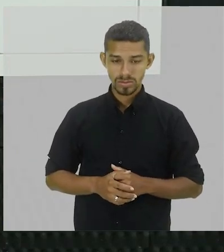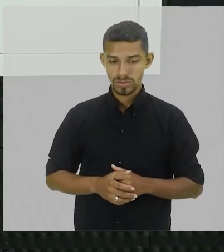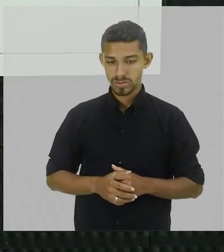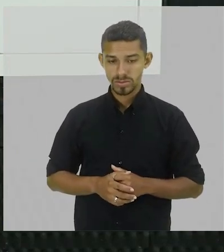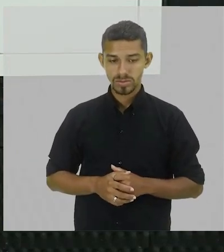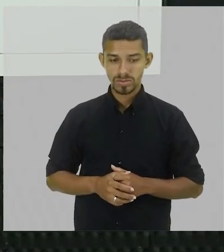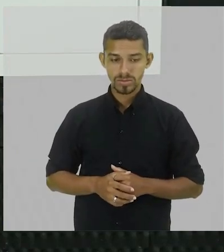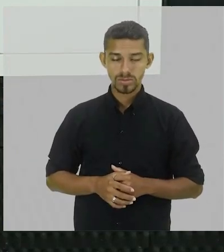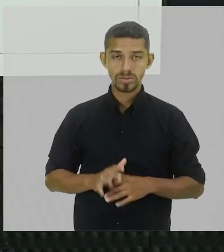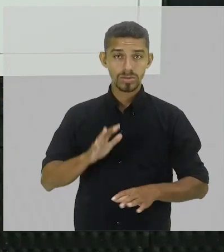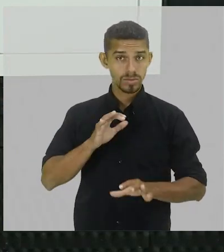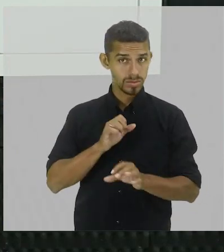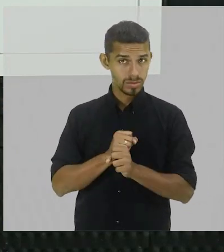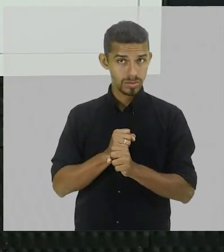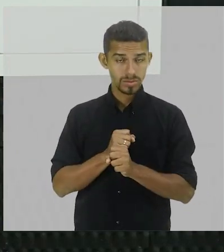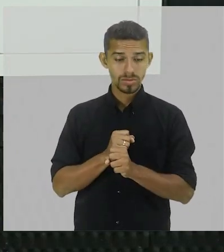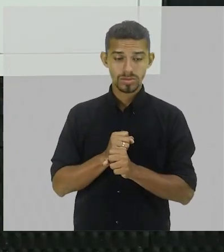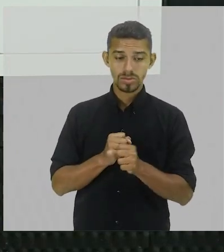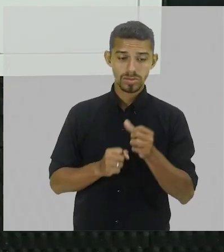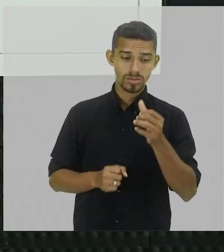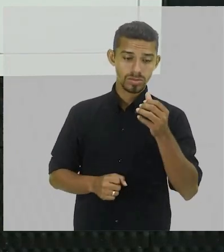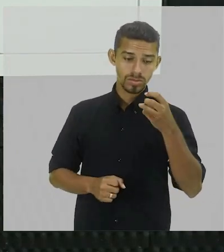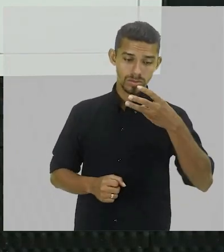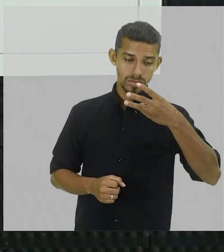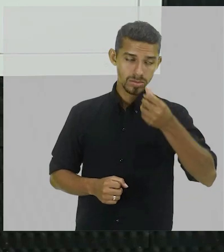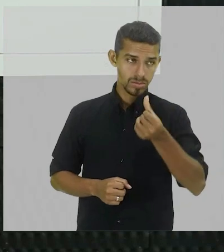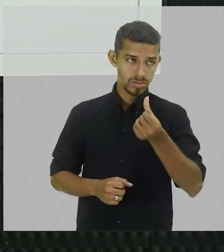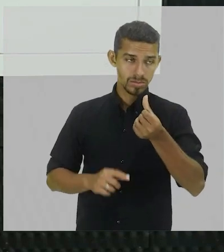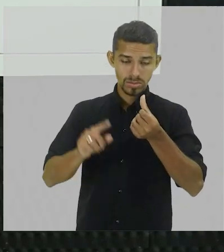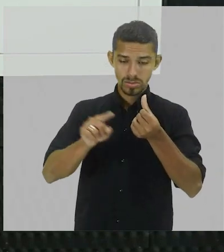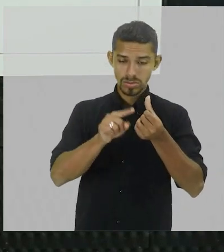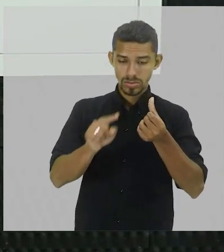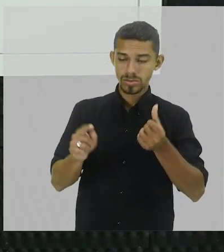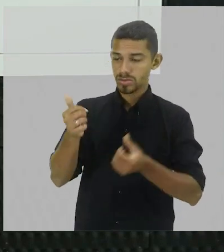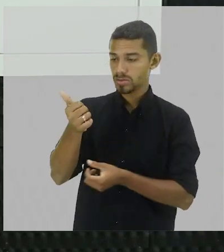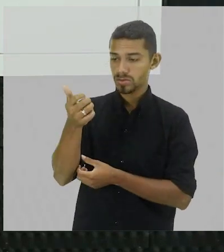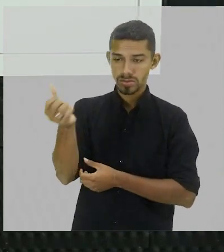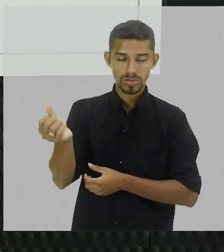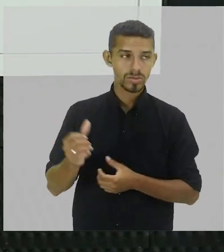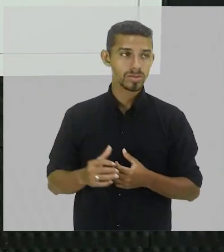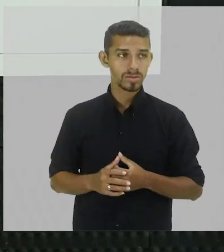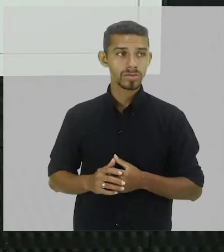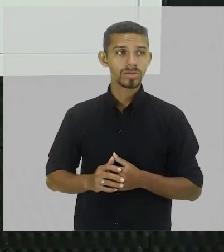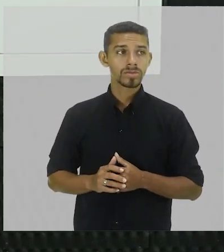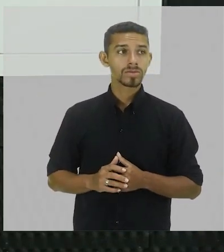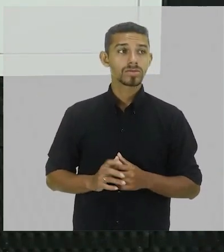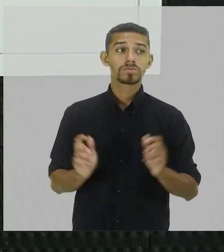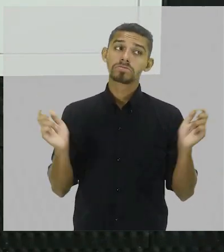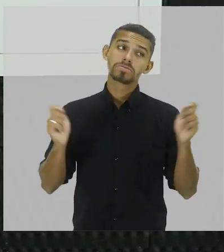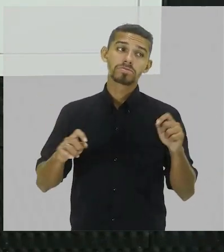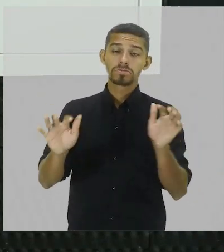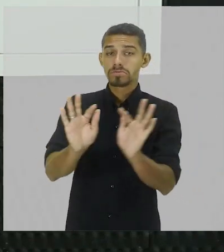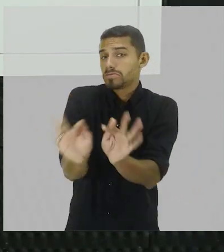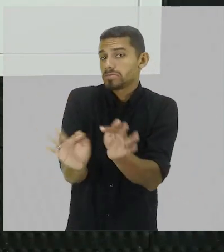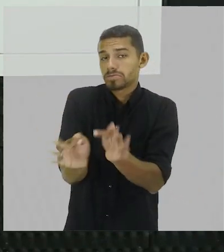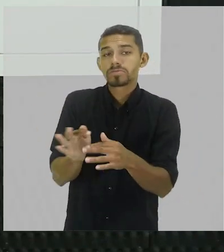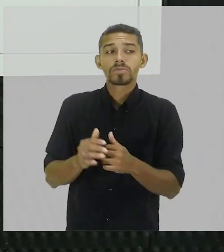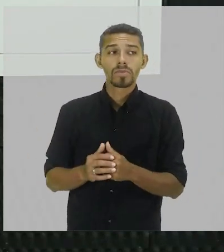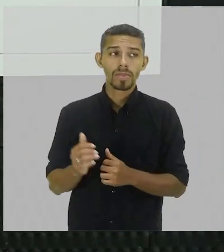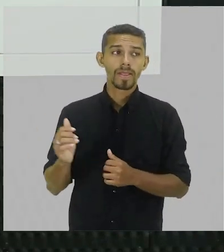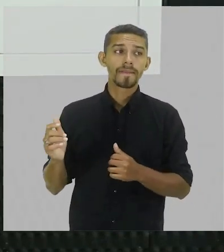multiplicado por 36 multiplicado por 16. Aí, turma, você pode simplificar